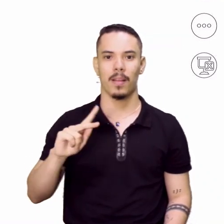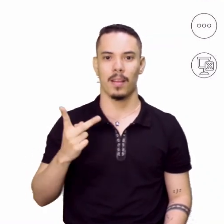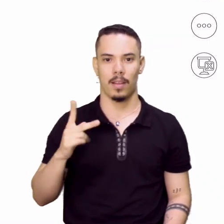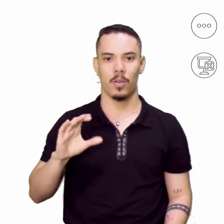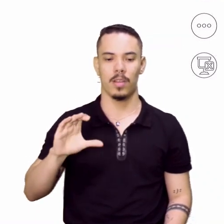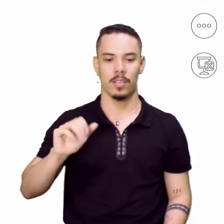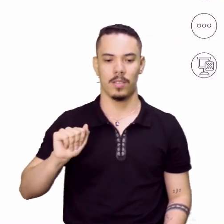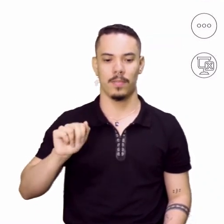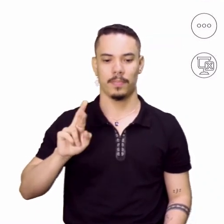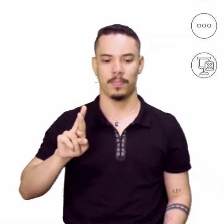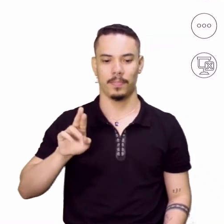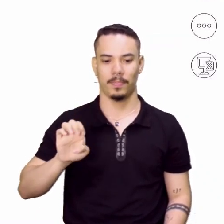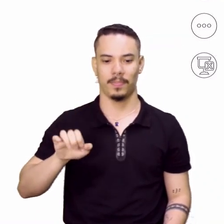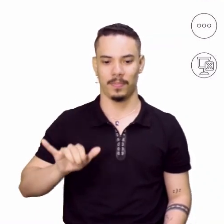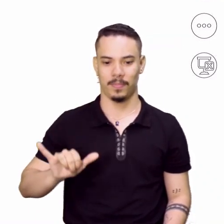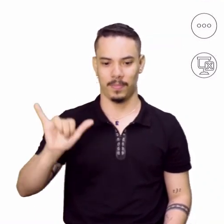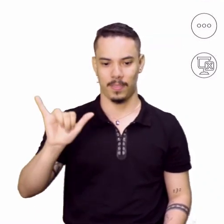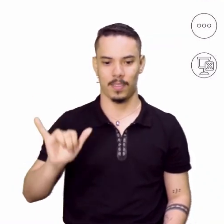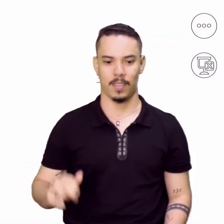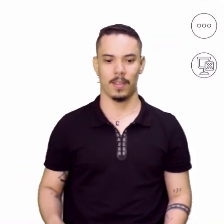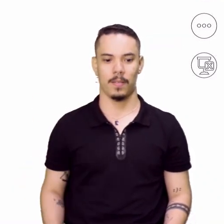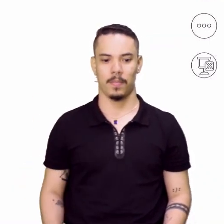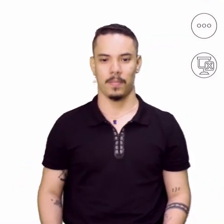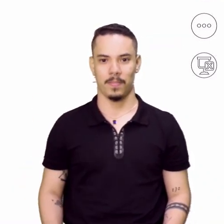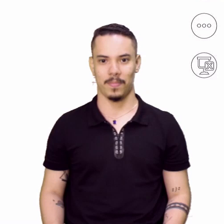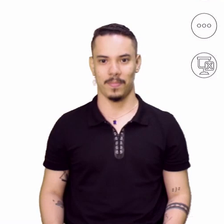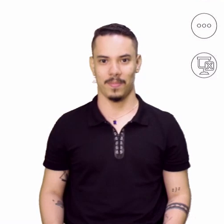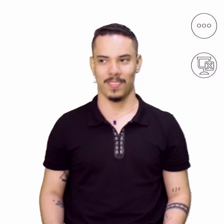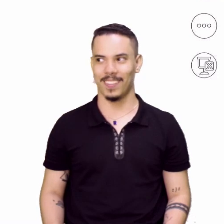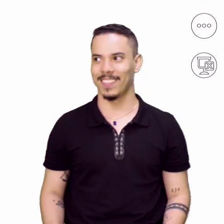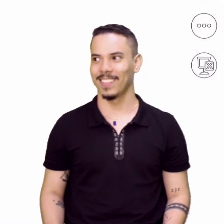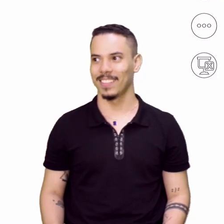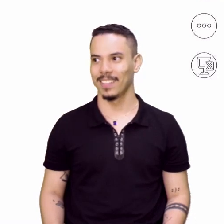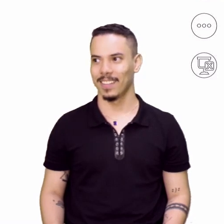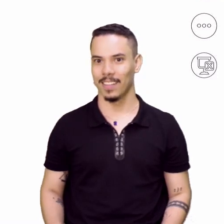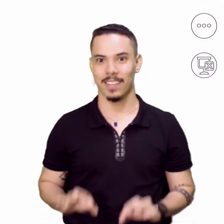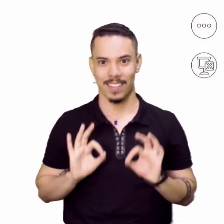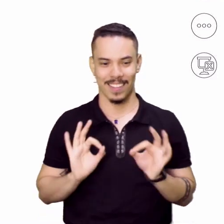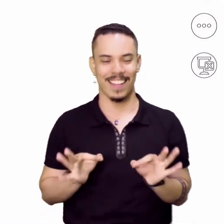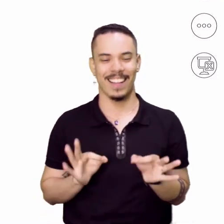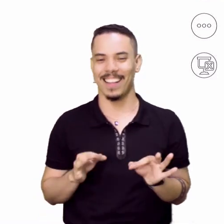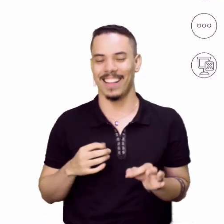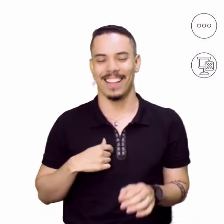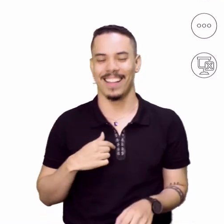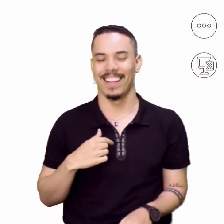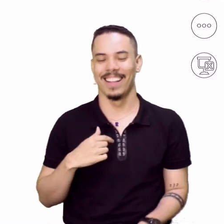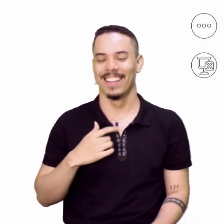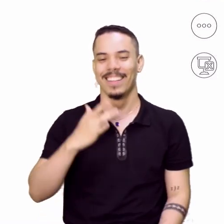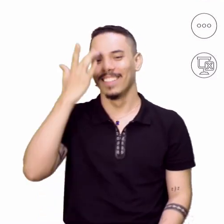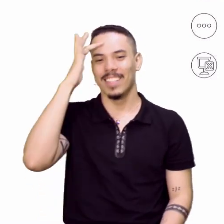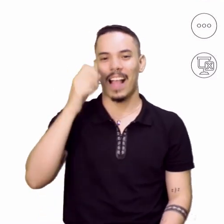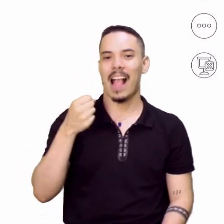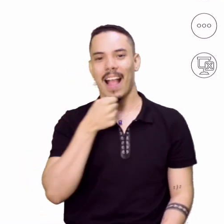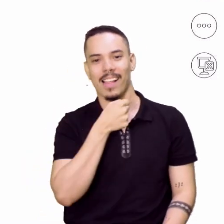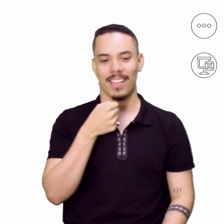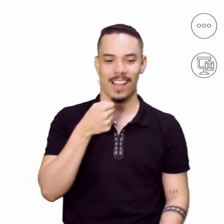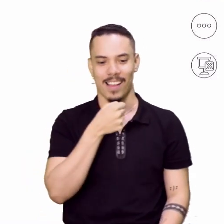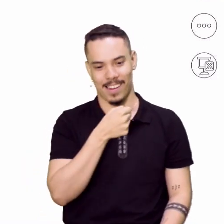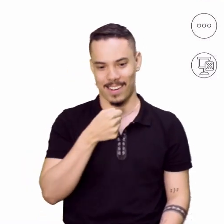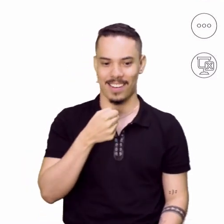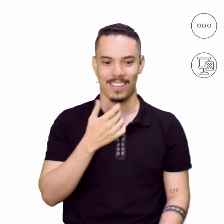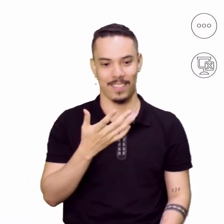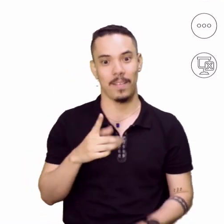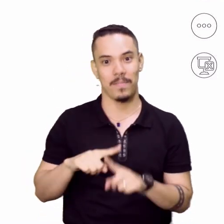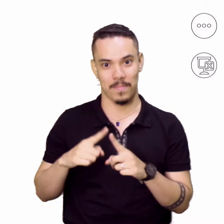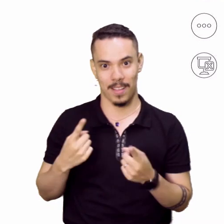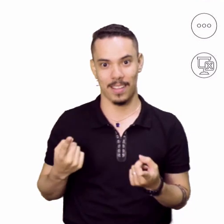conhece né Conheço então ah não não tem como eu atingir a nota dela Nunca nem nem sonhando então I'll be there também